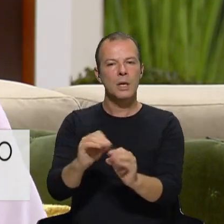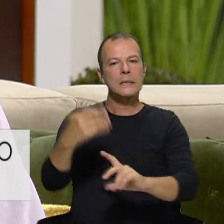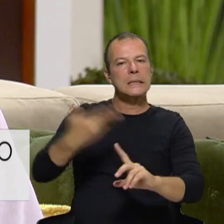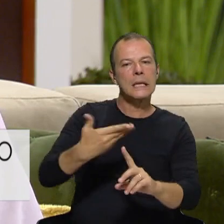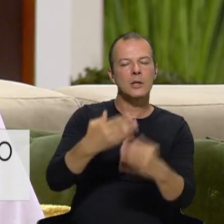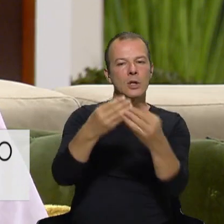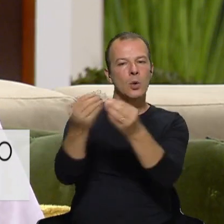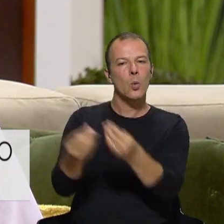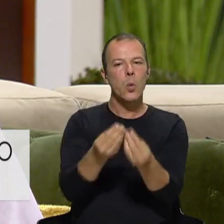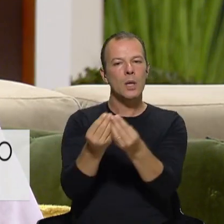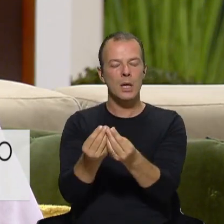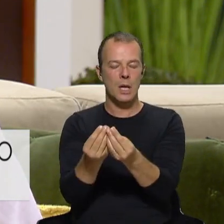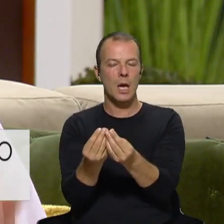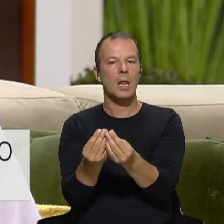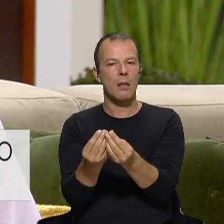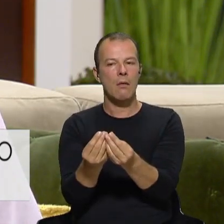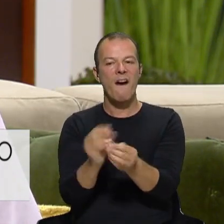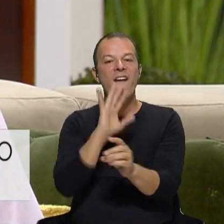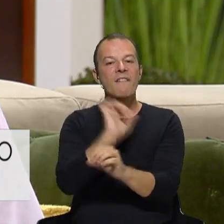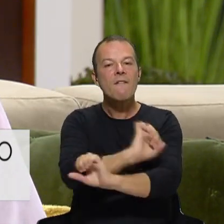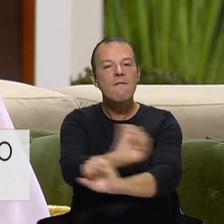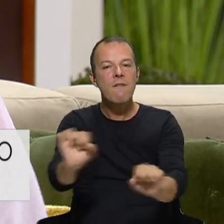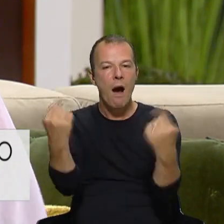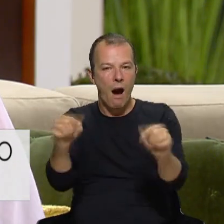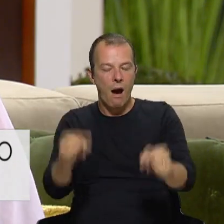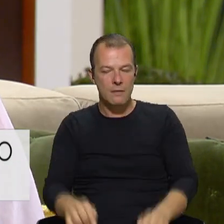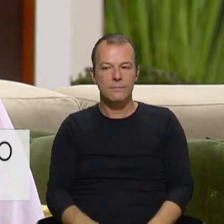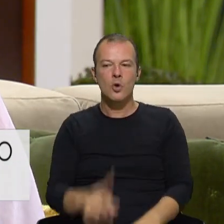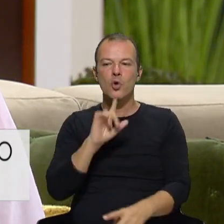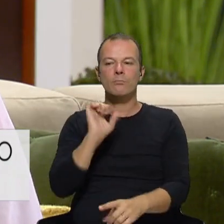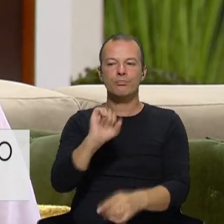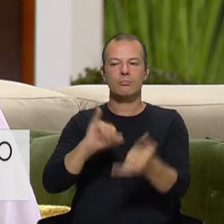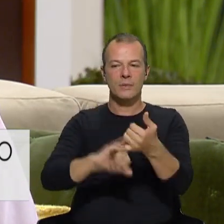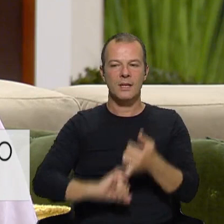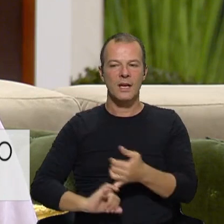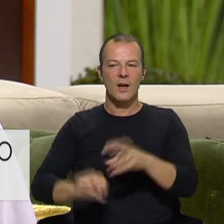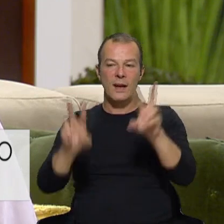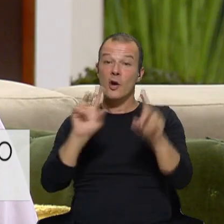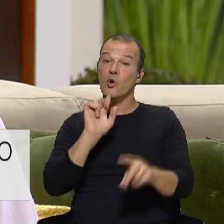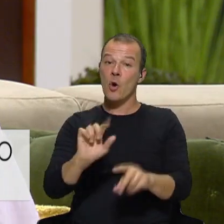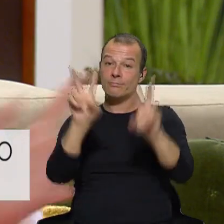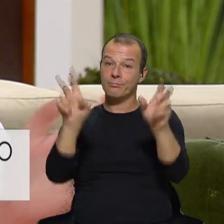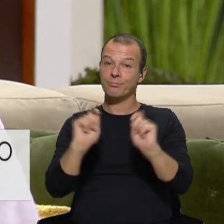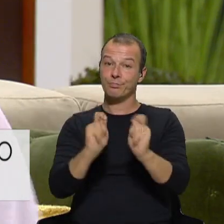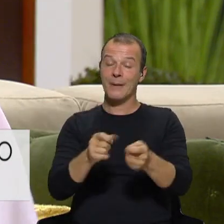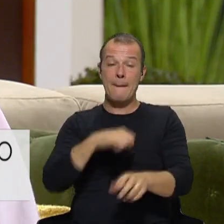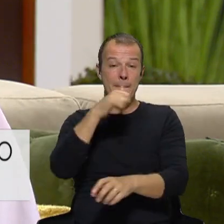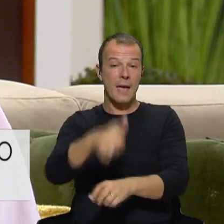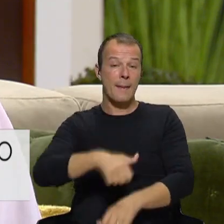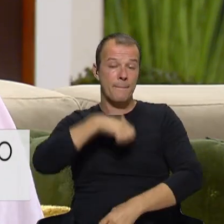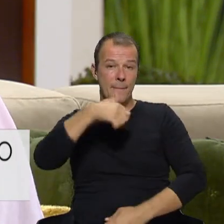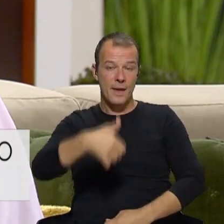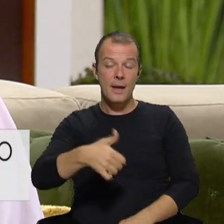pela qualidade dos filhos. Como é que se chama a associação, Marta? Ainda não temos nome. Ai, temos que arranjar ainda um nome. Não temos